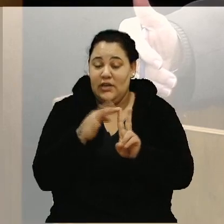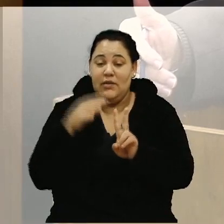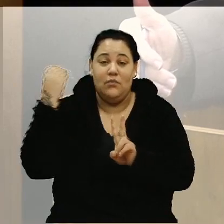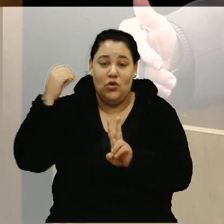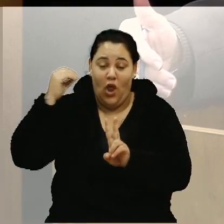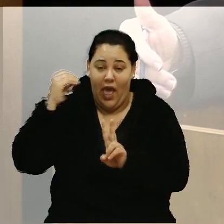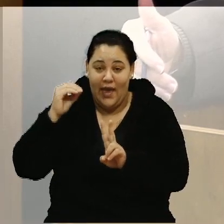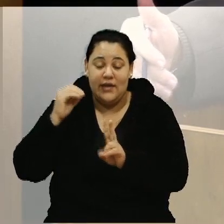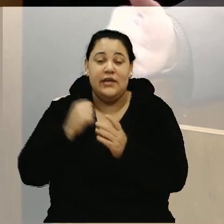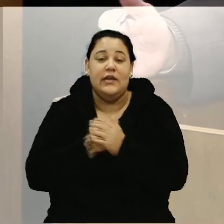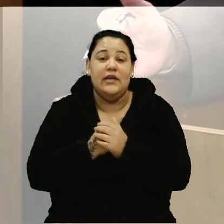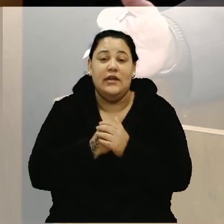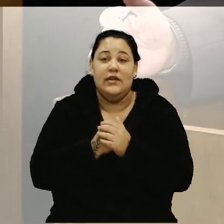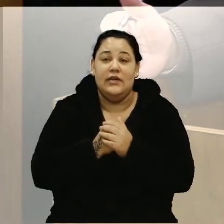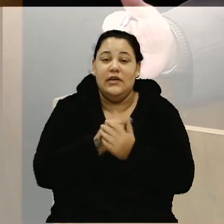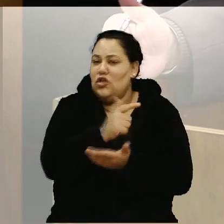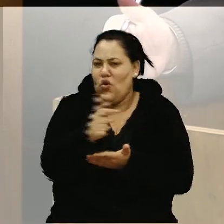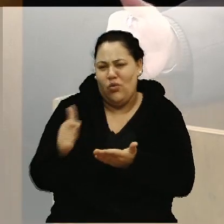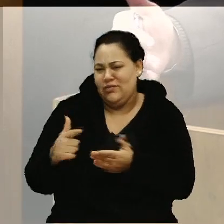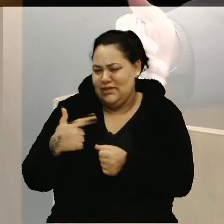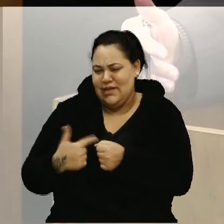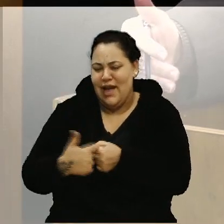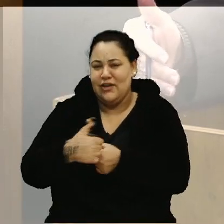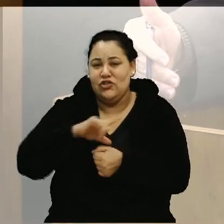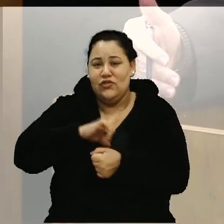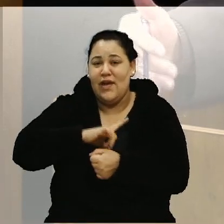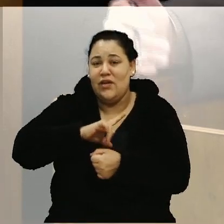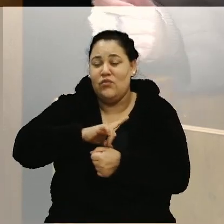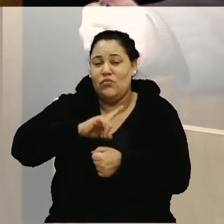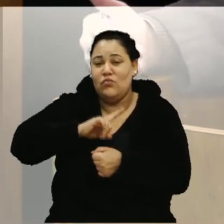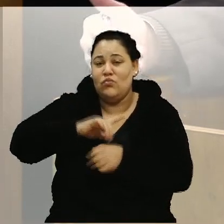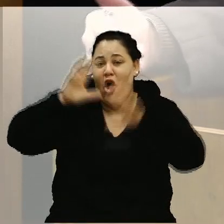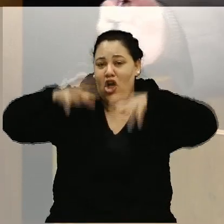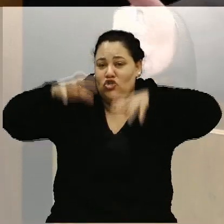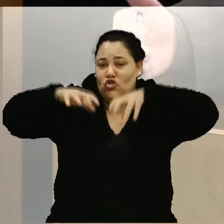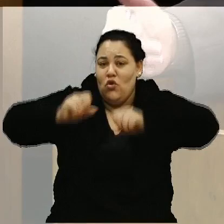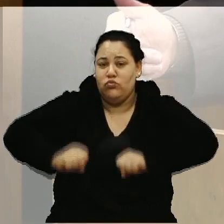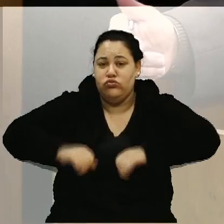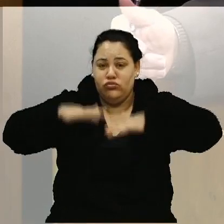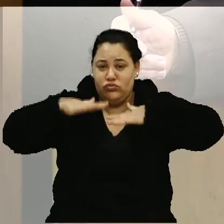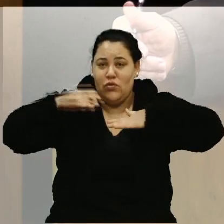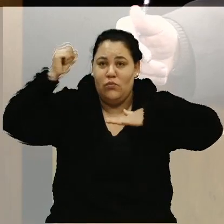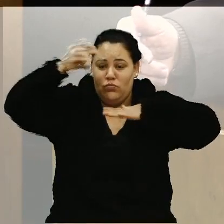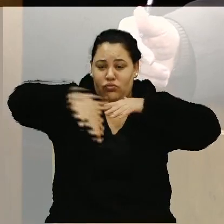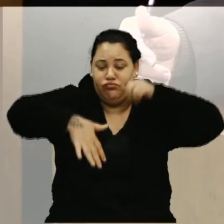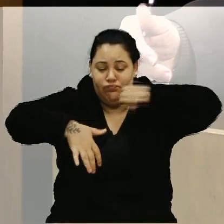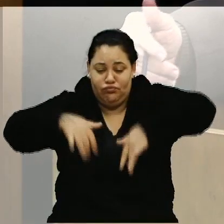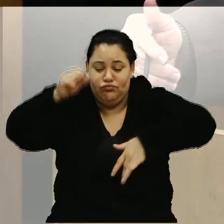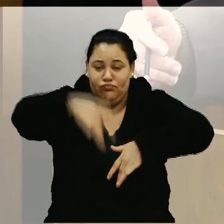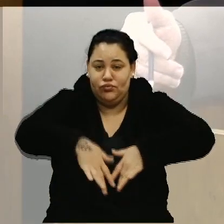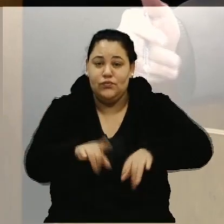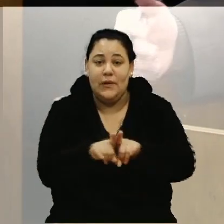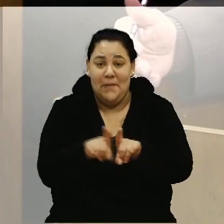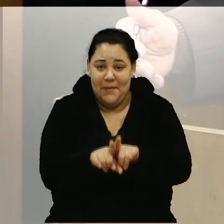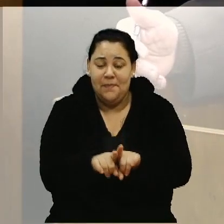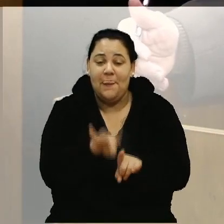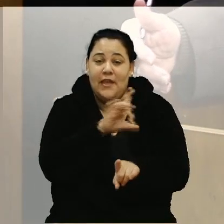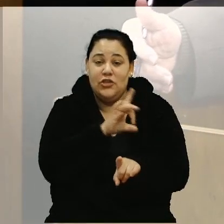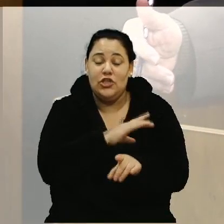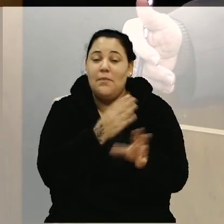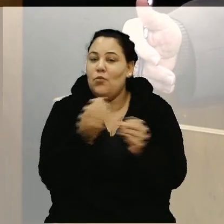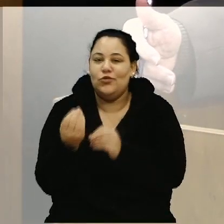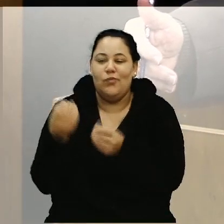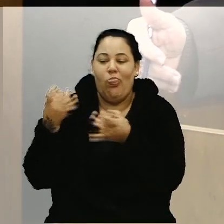Alegre, entre outras que tiveram problema de enchente, o nosso é mais desabamento e desmoronamento, nós temos muitos